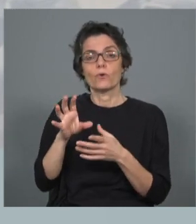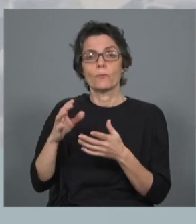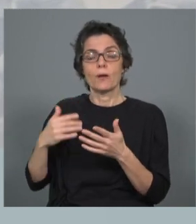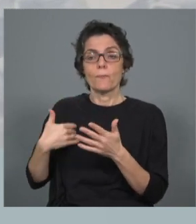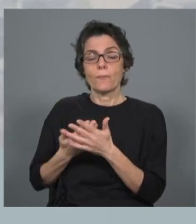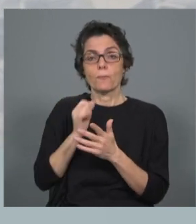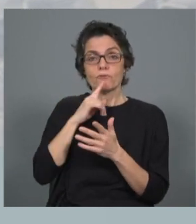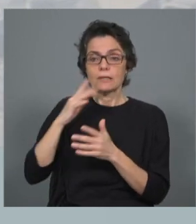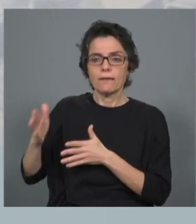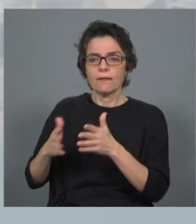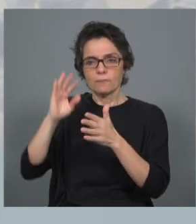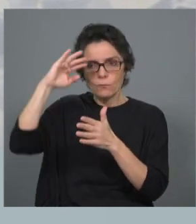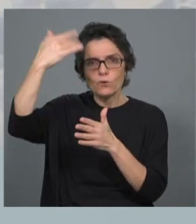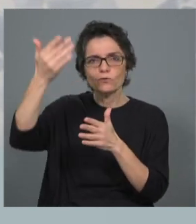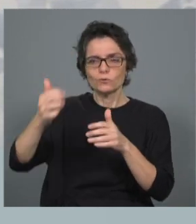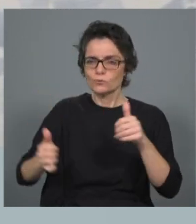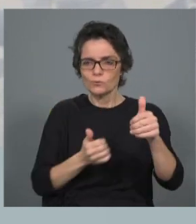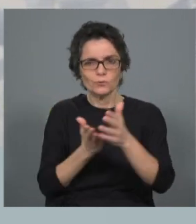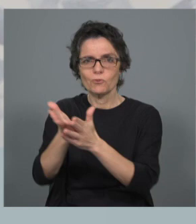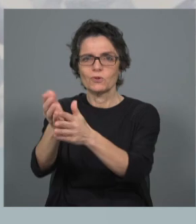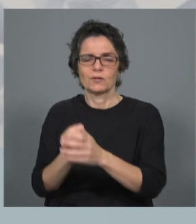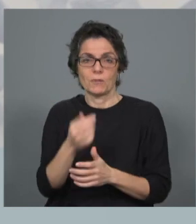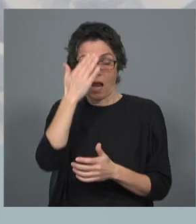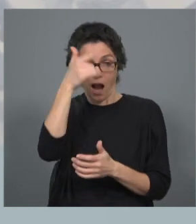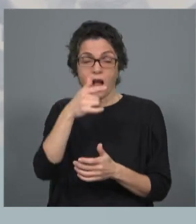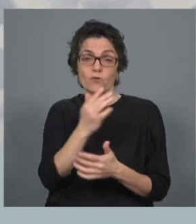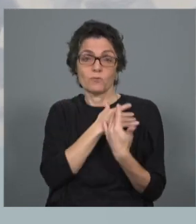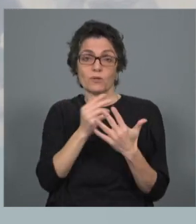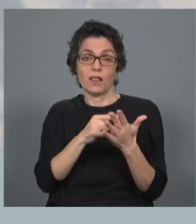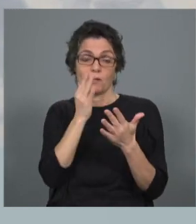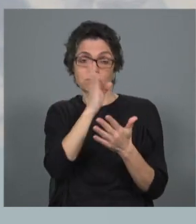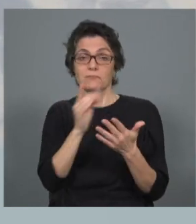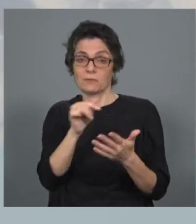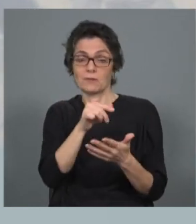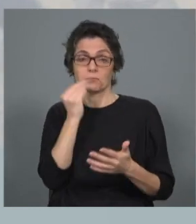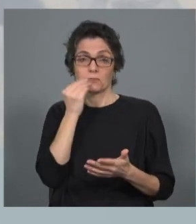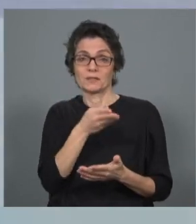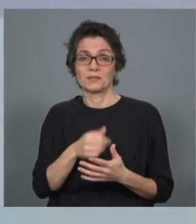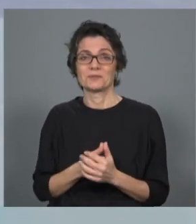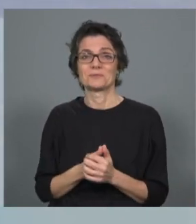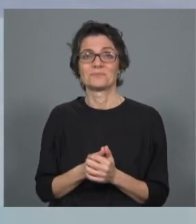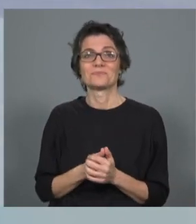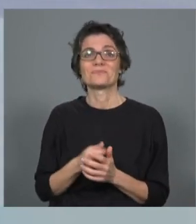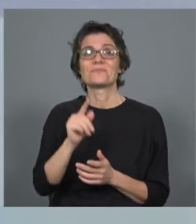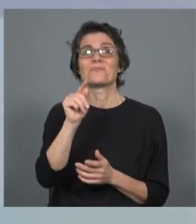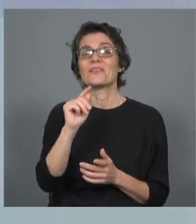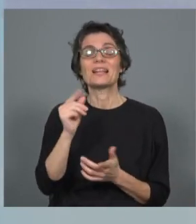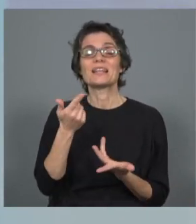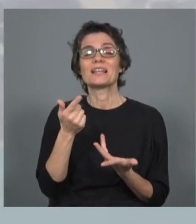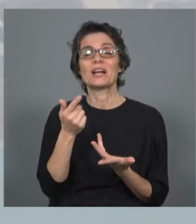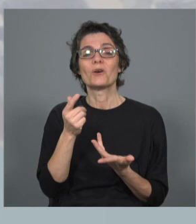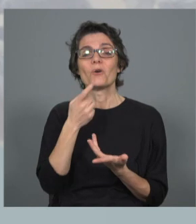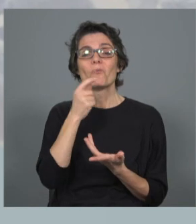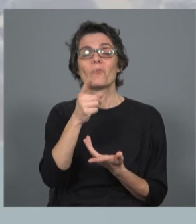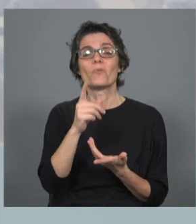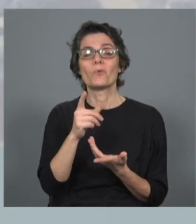futuro, e é assim também que vejo as bibliotecas, com certeza. O que representa para si um livro? Essa é uma pergunta difícil. Eu